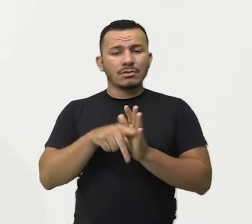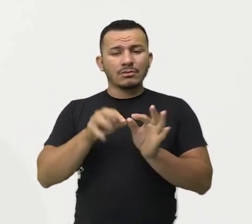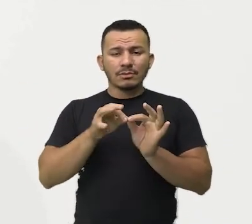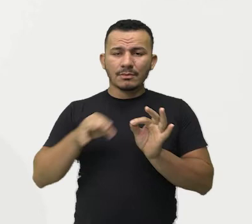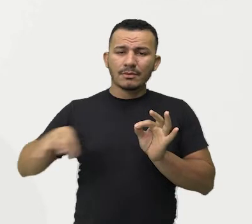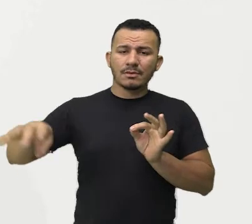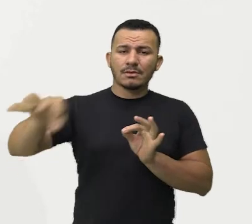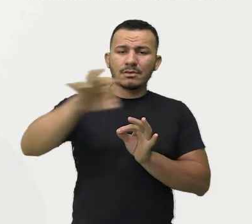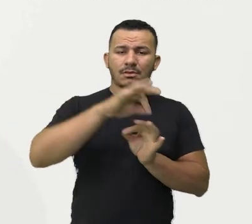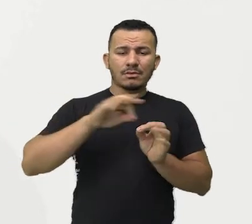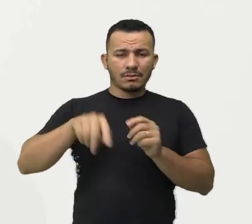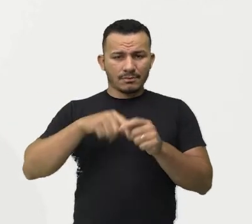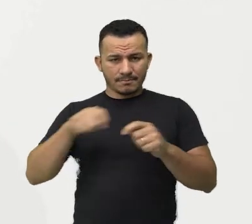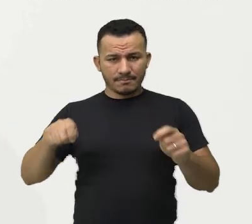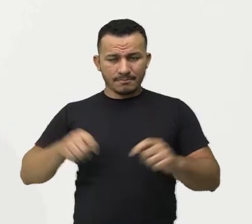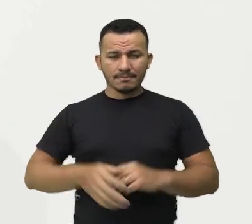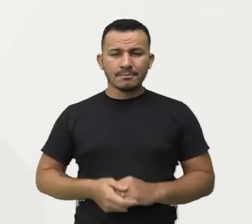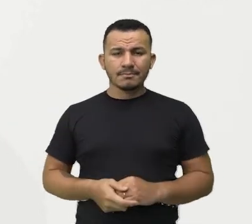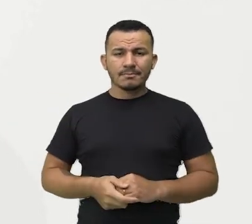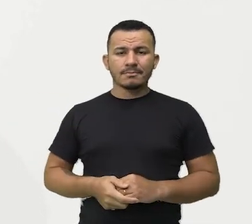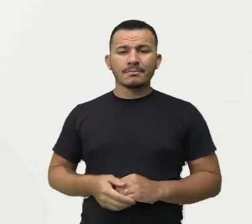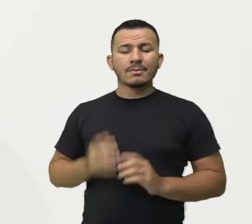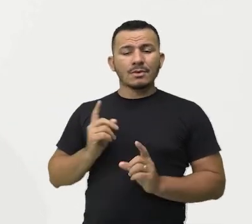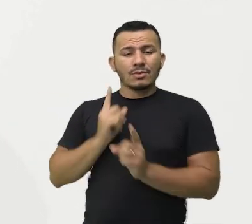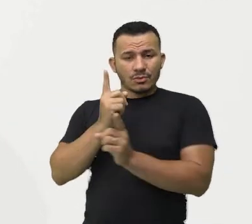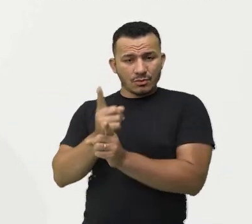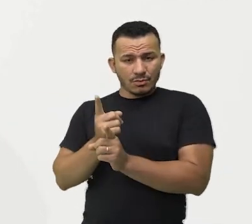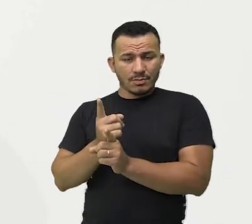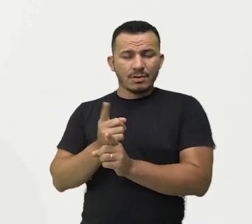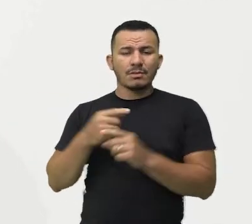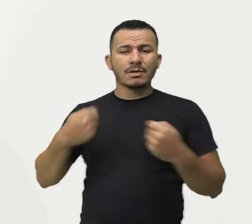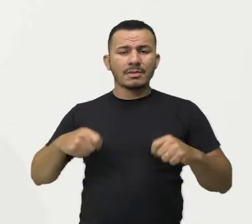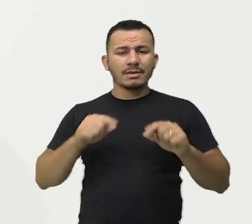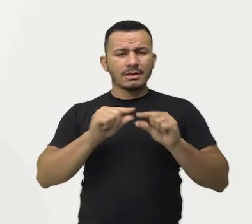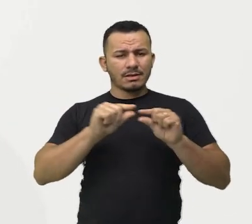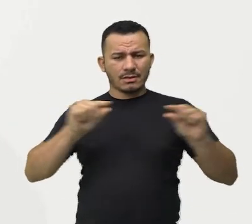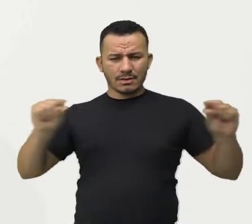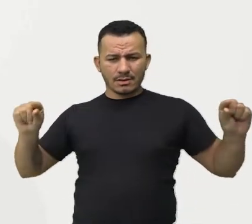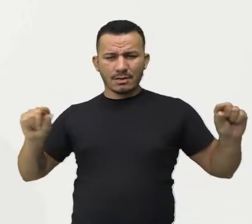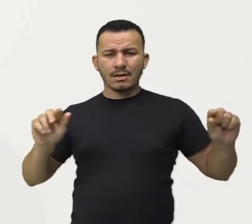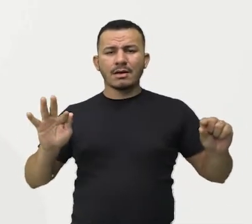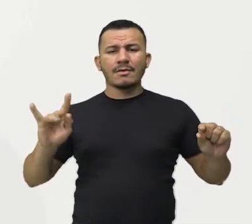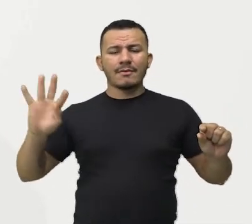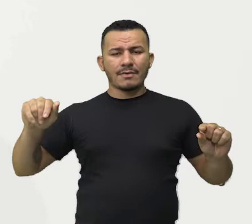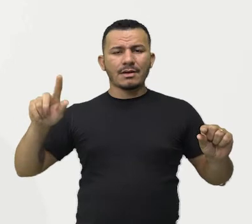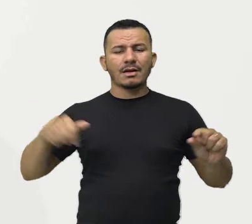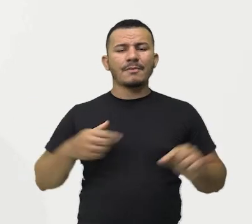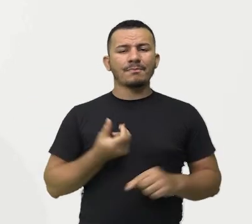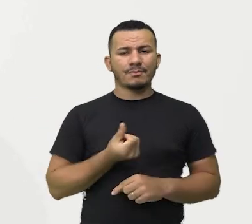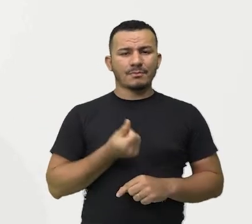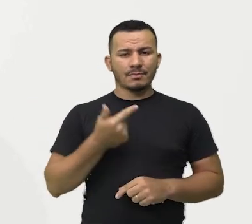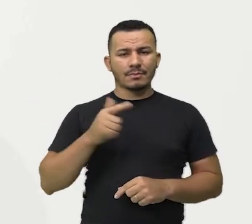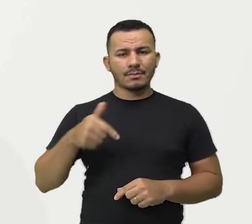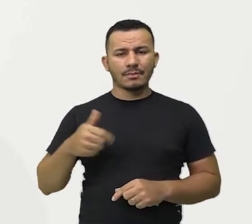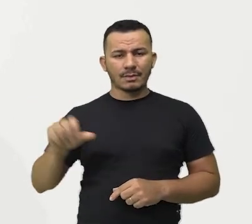aqui, ó. Isso fazendo a volta no vaso, tá legal? Isso foi o que a gente descobriu. Descobriu que o comprimento, então, é